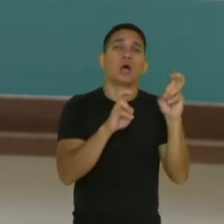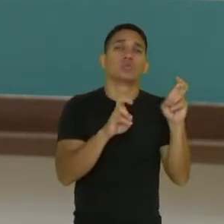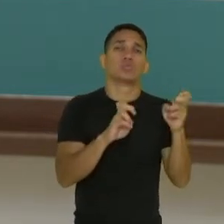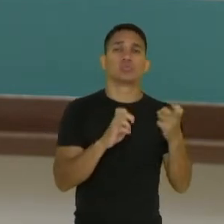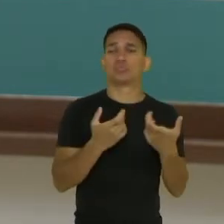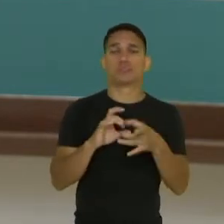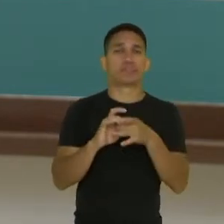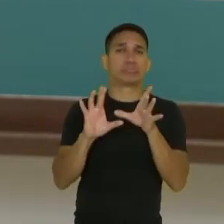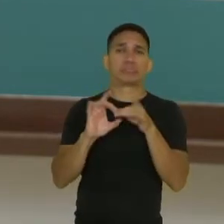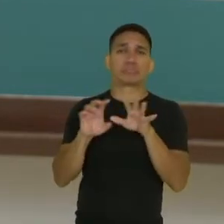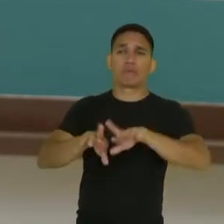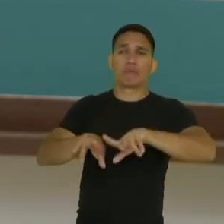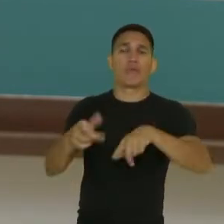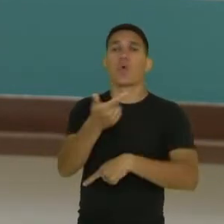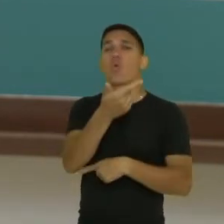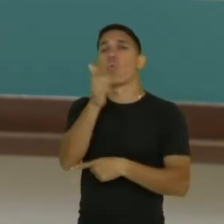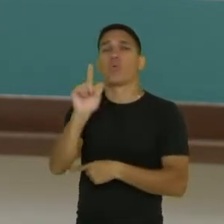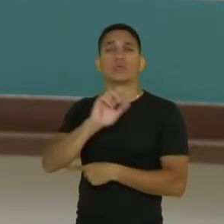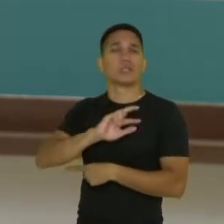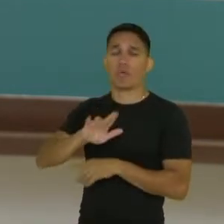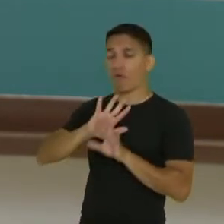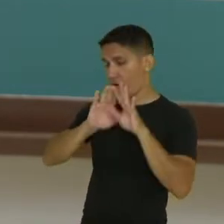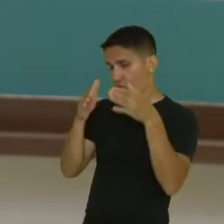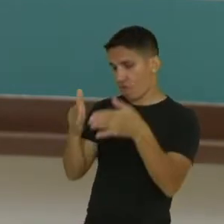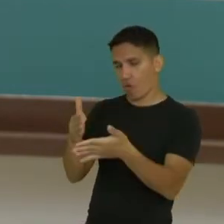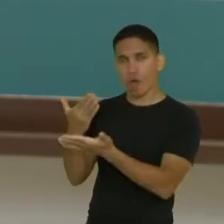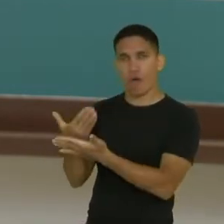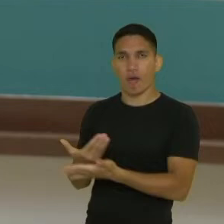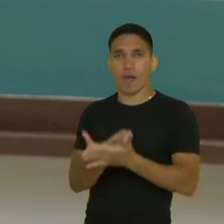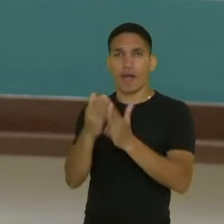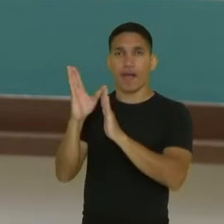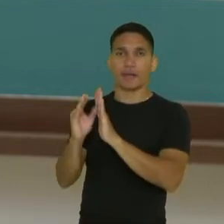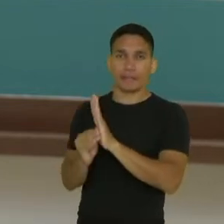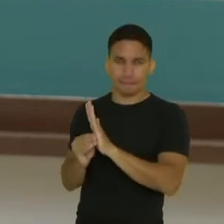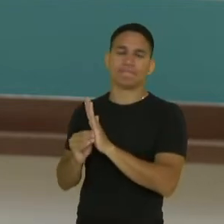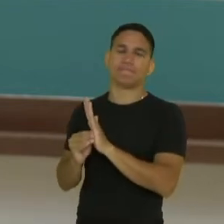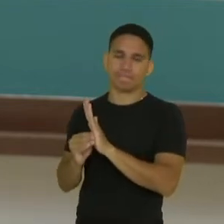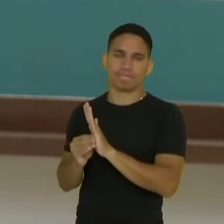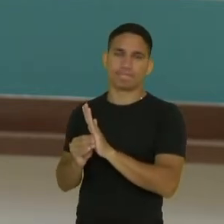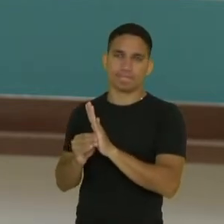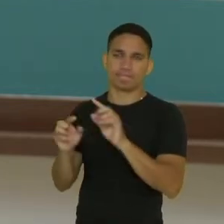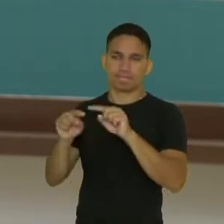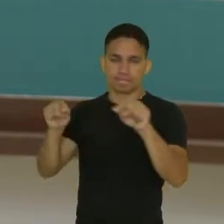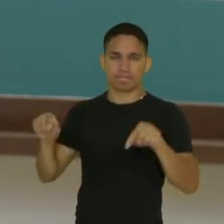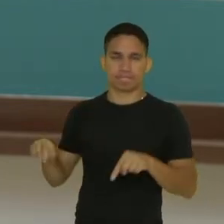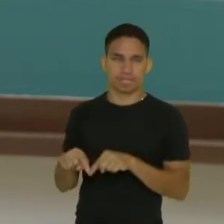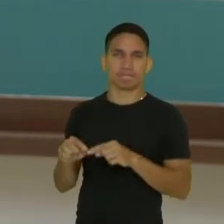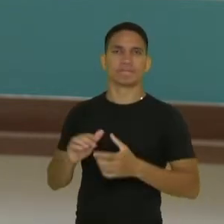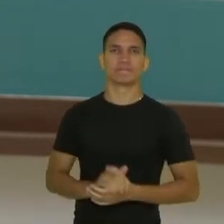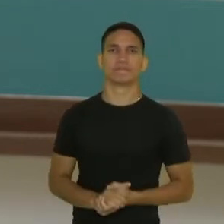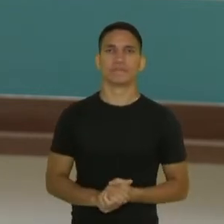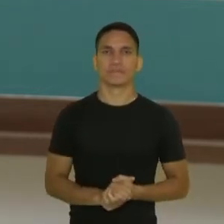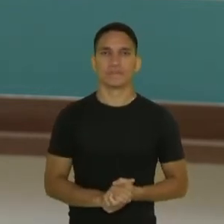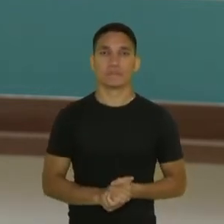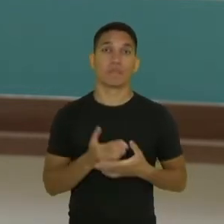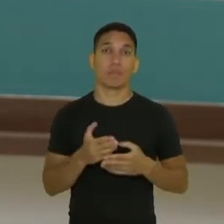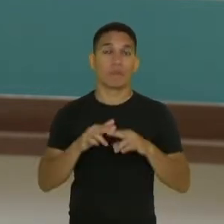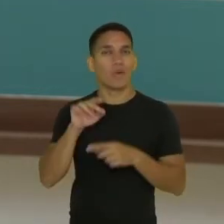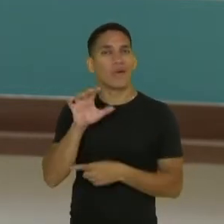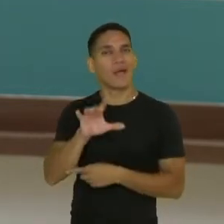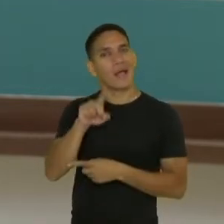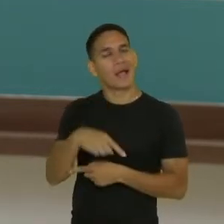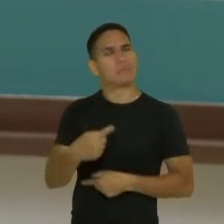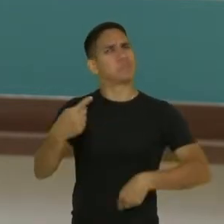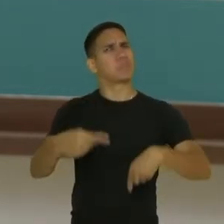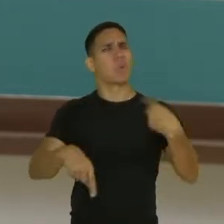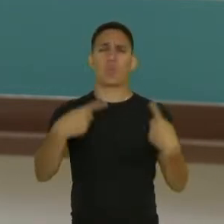referindo-se a assuntos alheios e não referindo-se a assuntos pertinentes aos conteúdos que estão sendo trabalhados em sala de aula. Então essa é uma